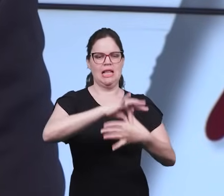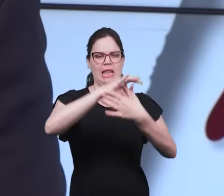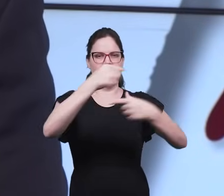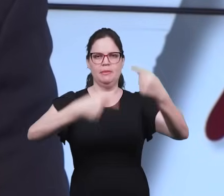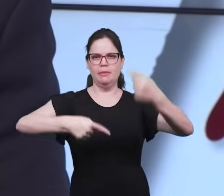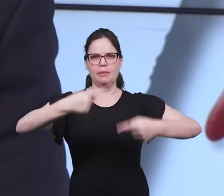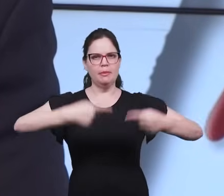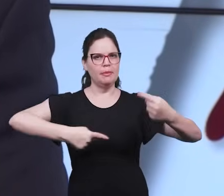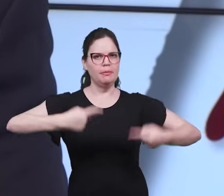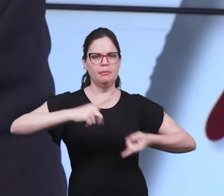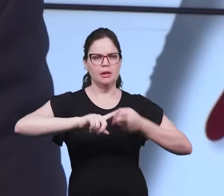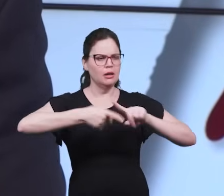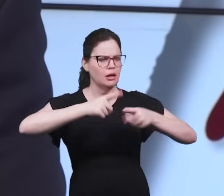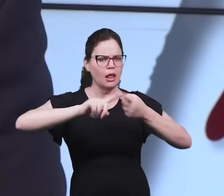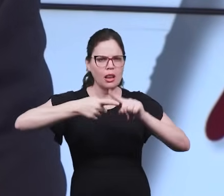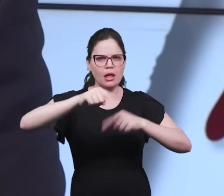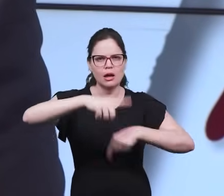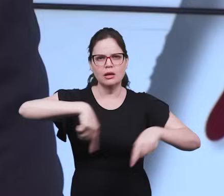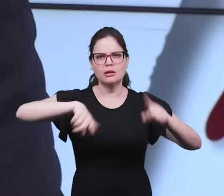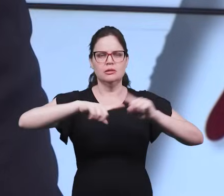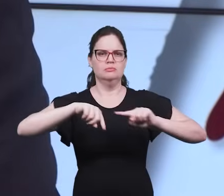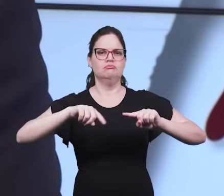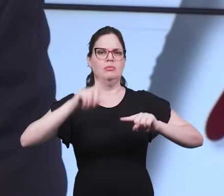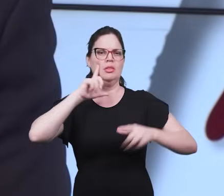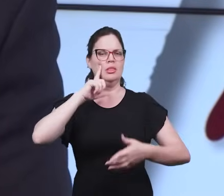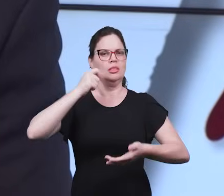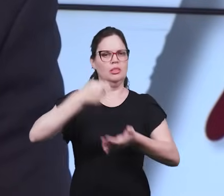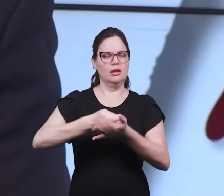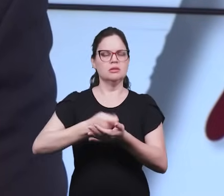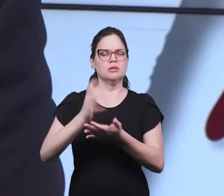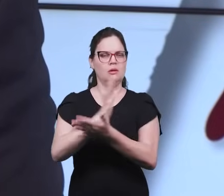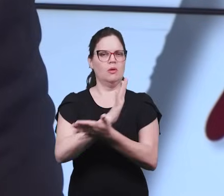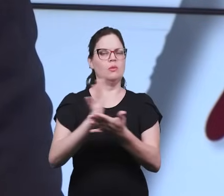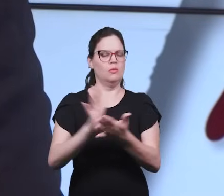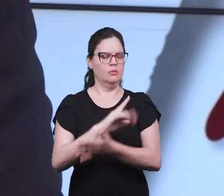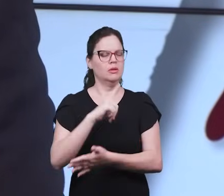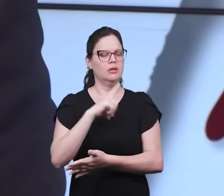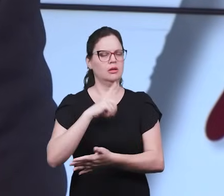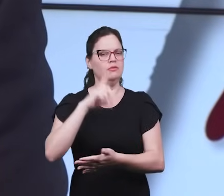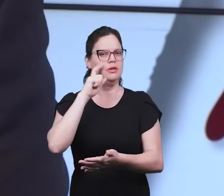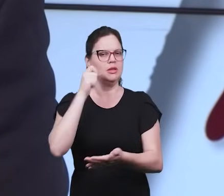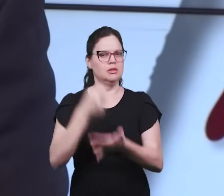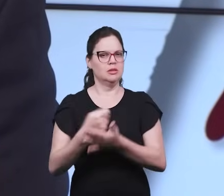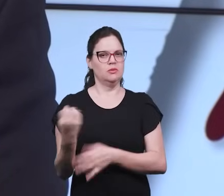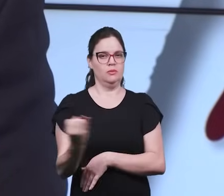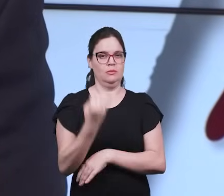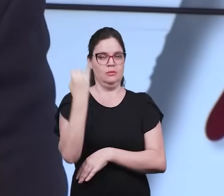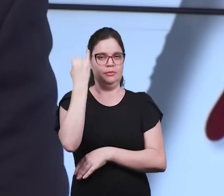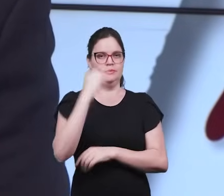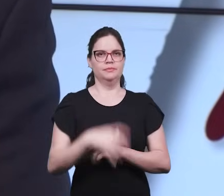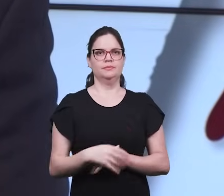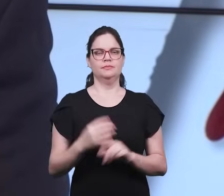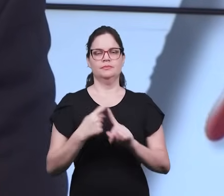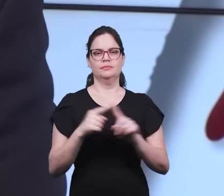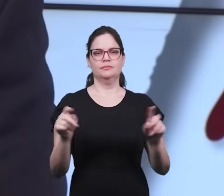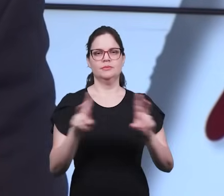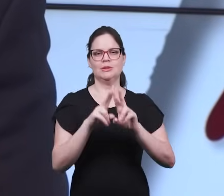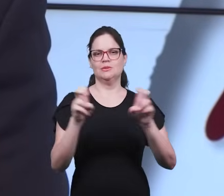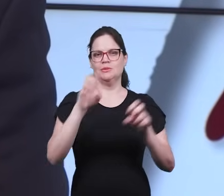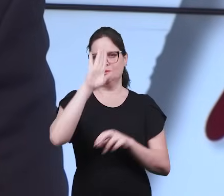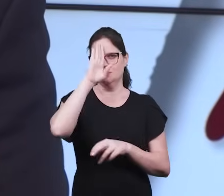líderes tomarem parte. Ali alguma decisão importante foi feita,